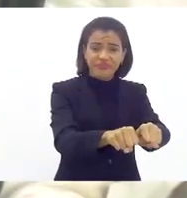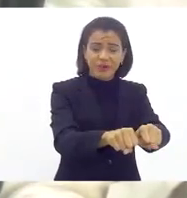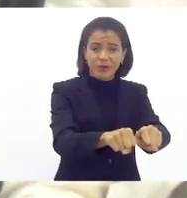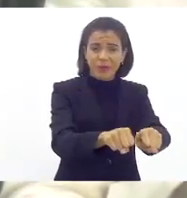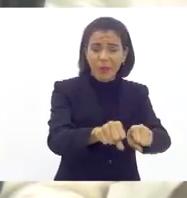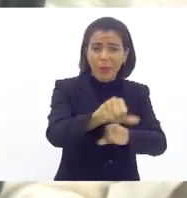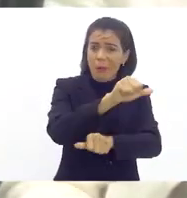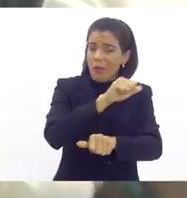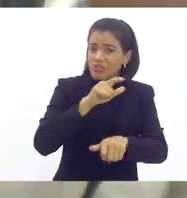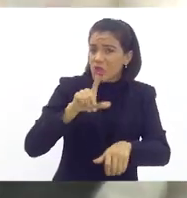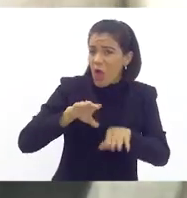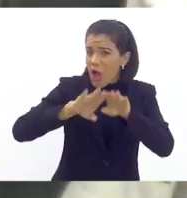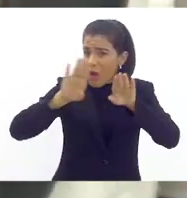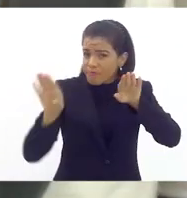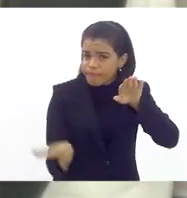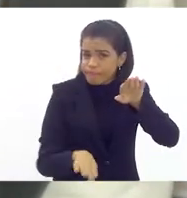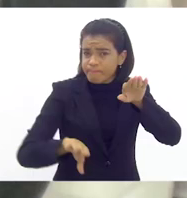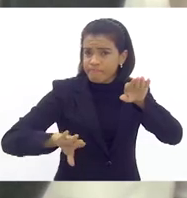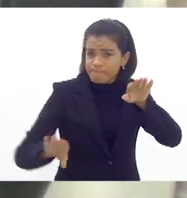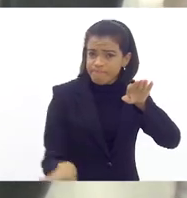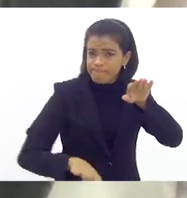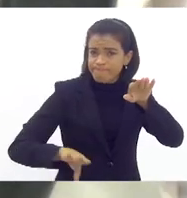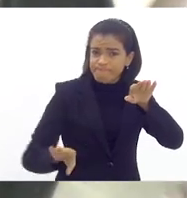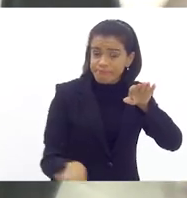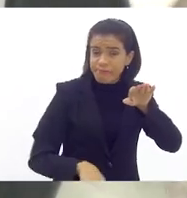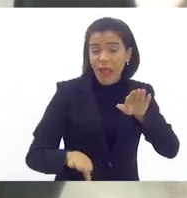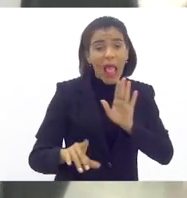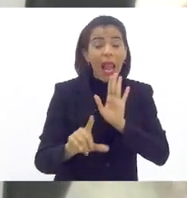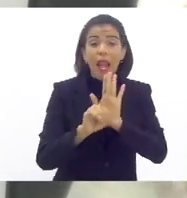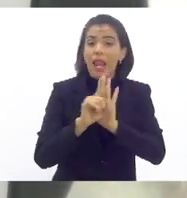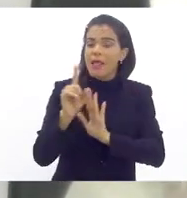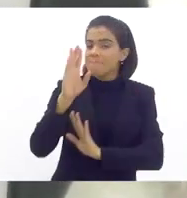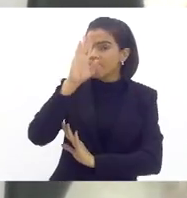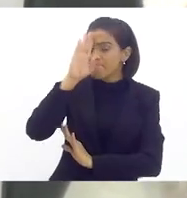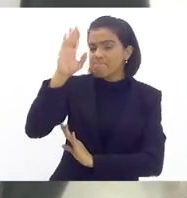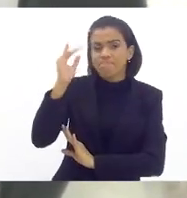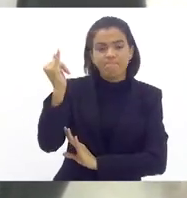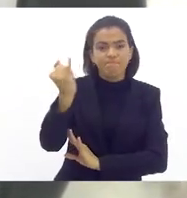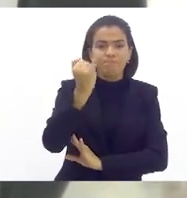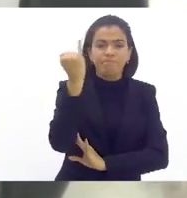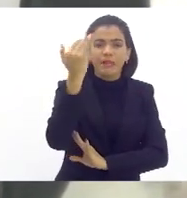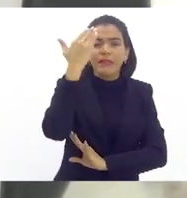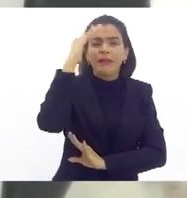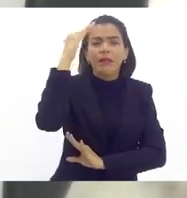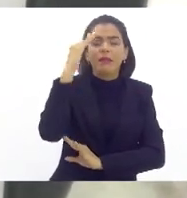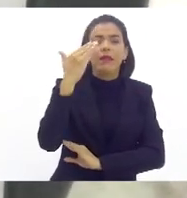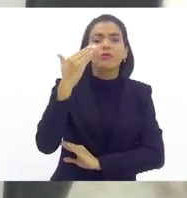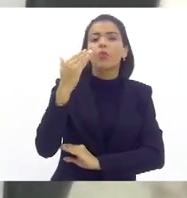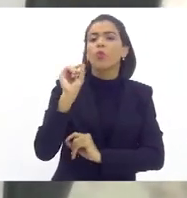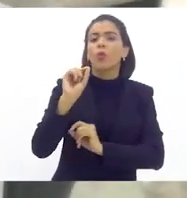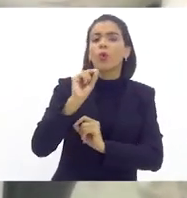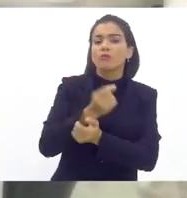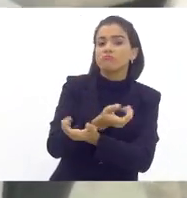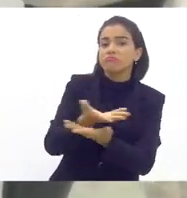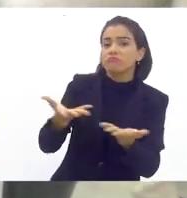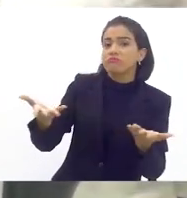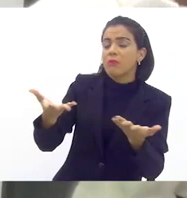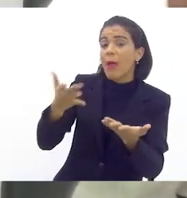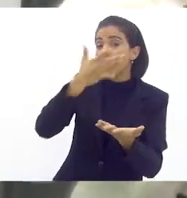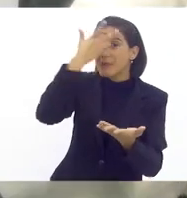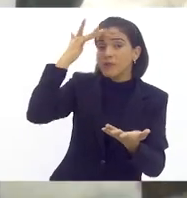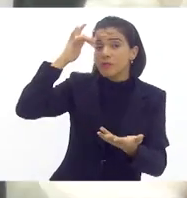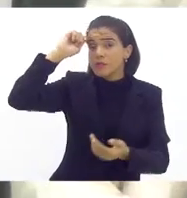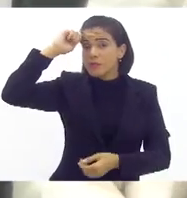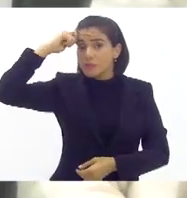nos colocando completamente à margem da história. Essa lei é fundamental, entendendo, principalmente trazendo para colocar a pessoa